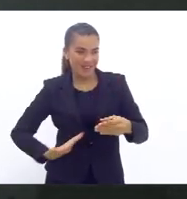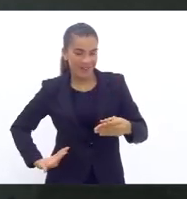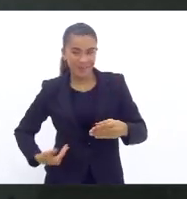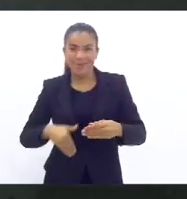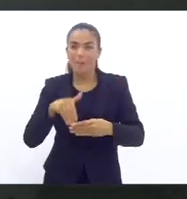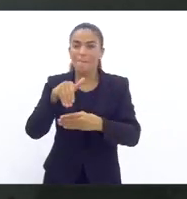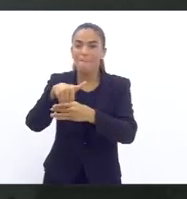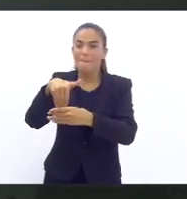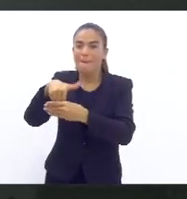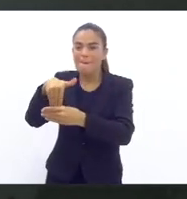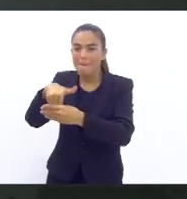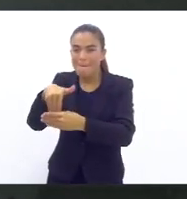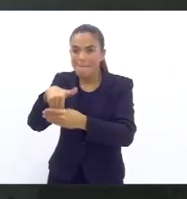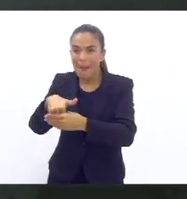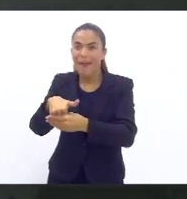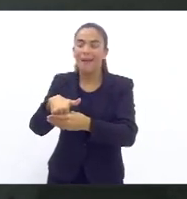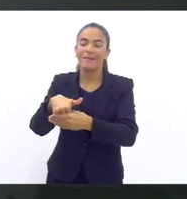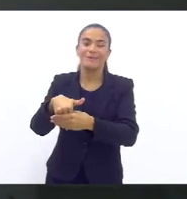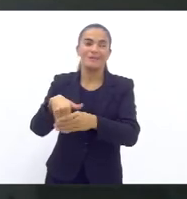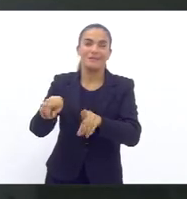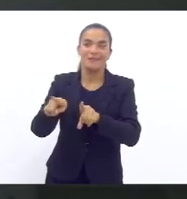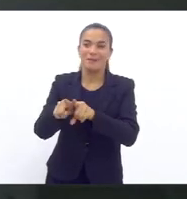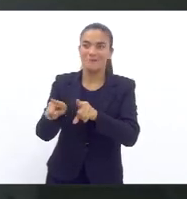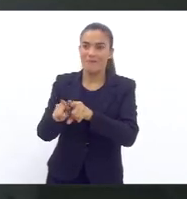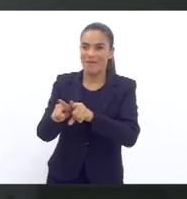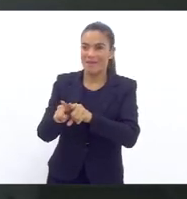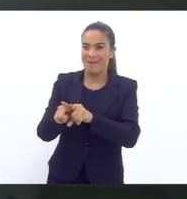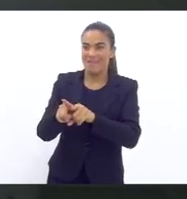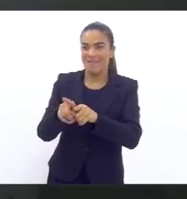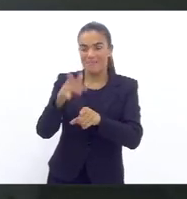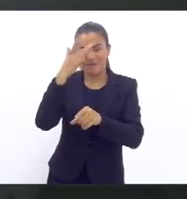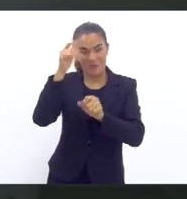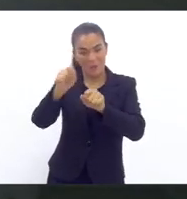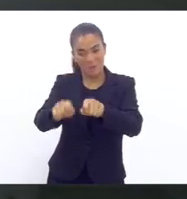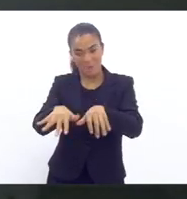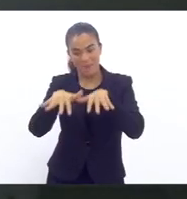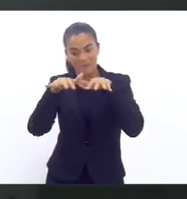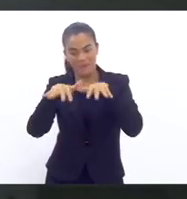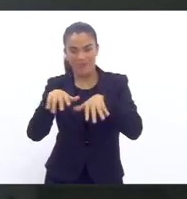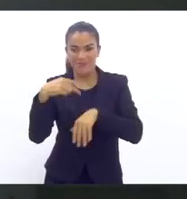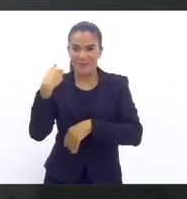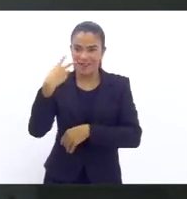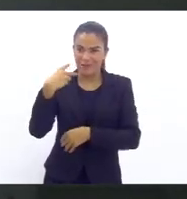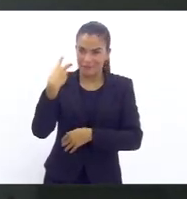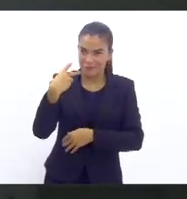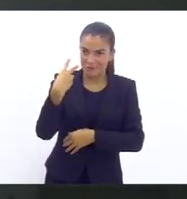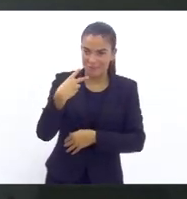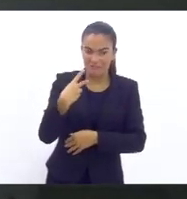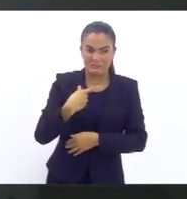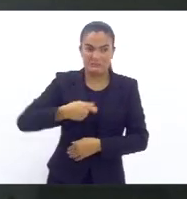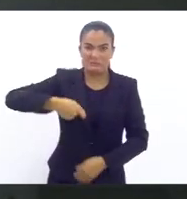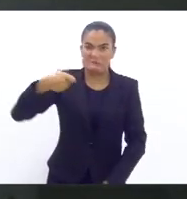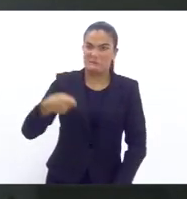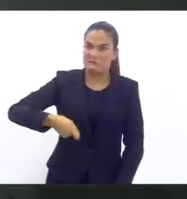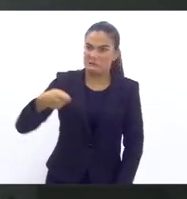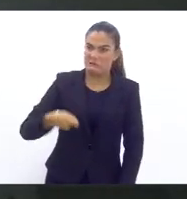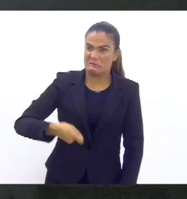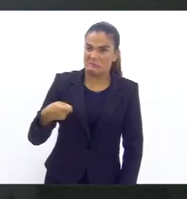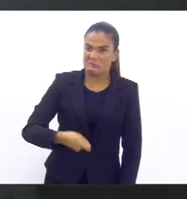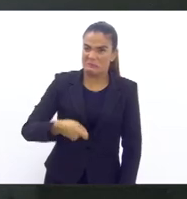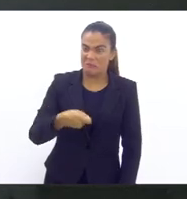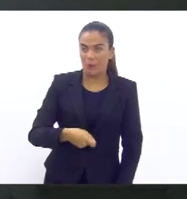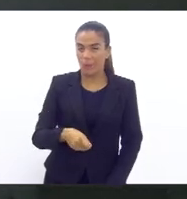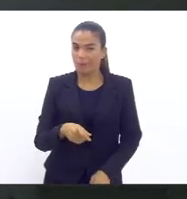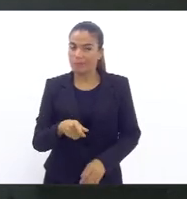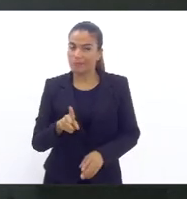é a galera das câmeras de vereadores enfim pessoas muitos radicais nesse tema né